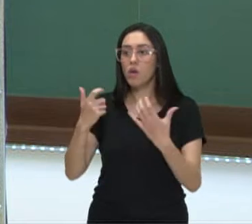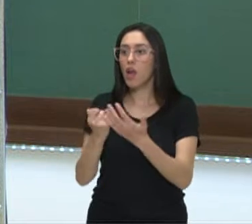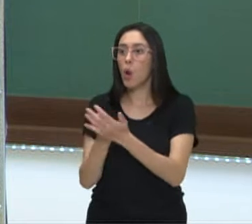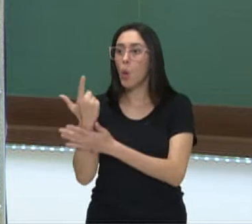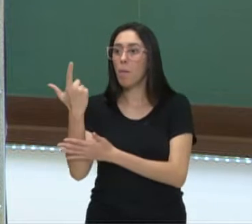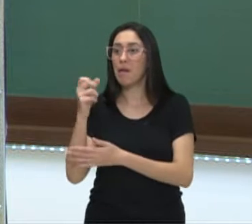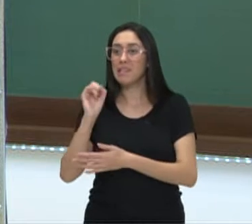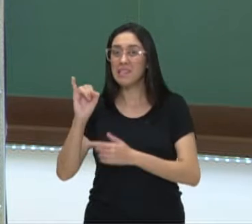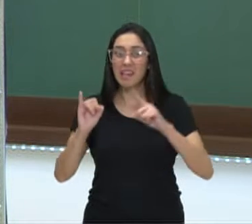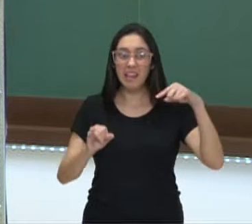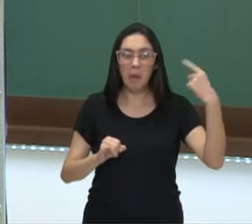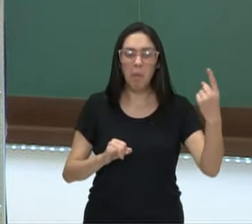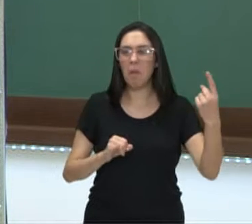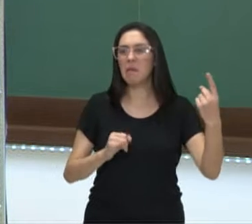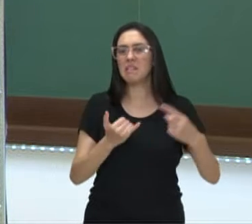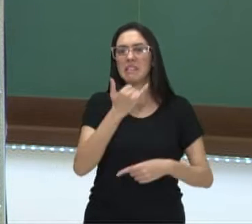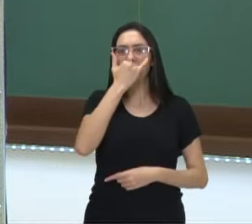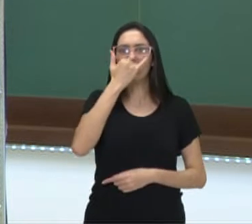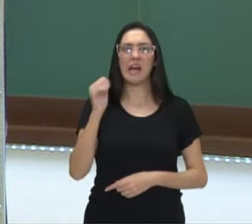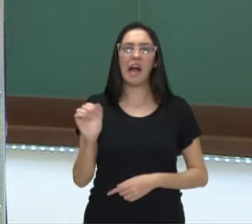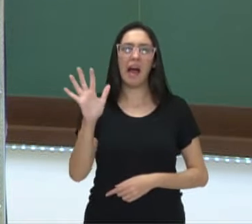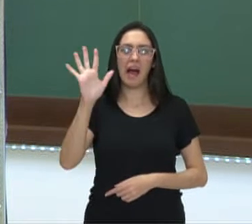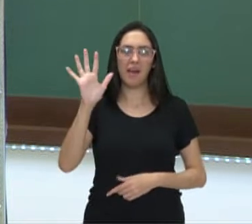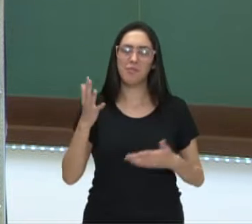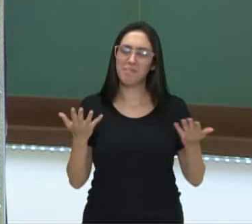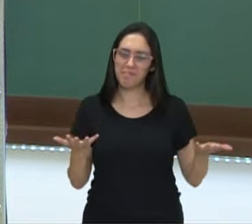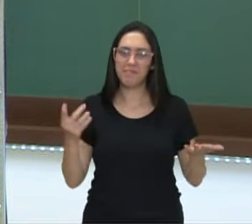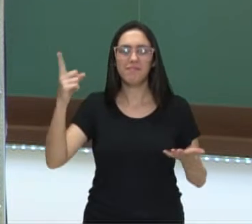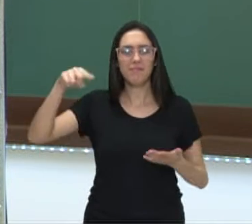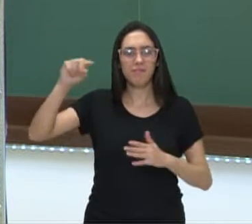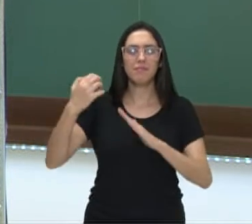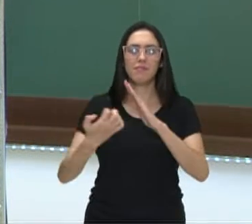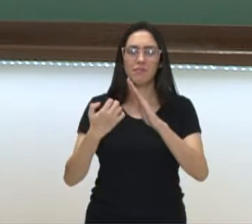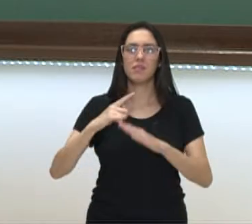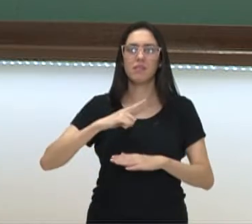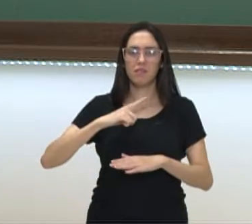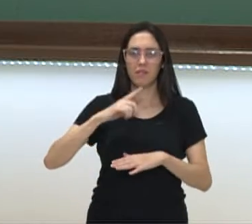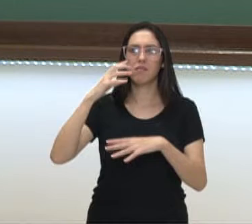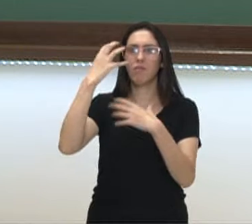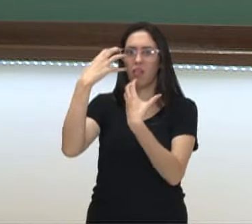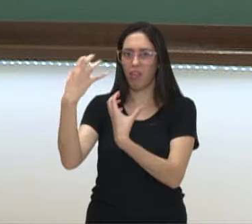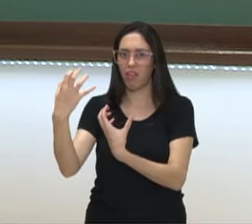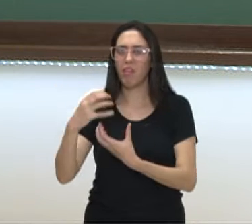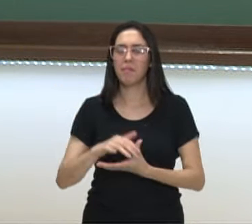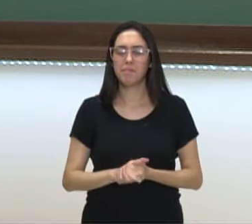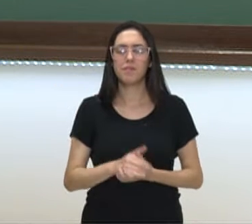em outro momento. Então, fazendo com que você venha a consumir. Uma outra